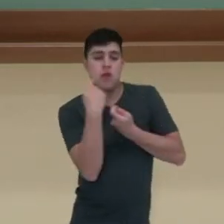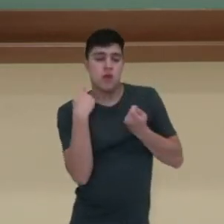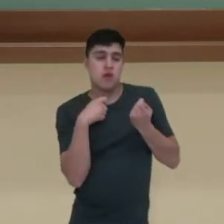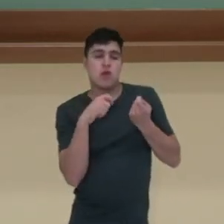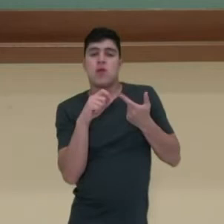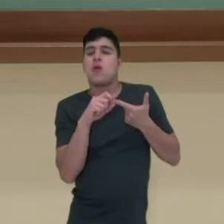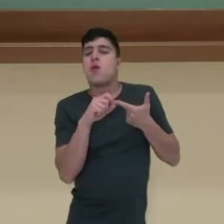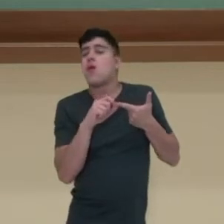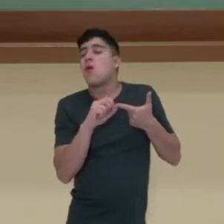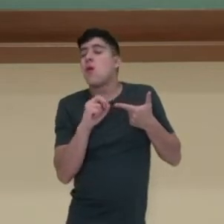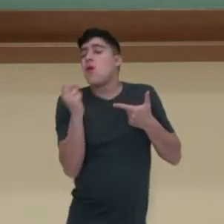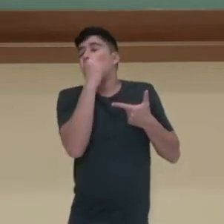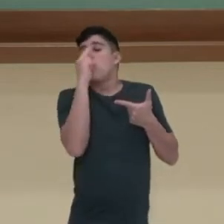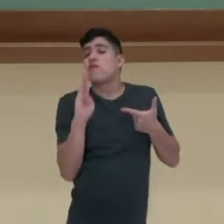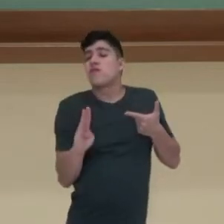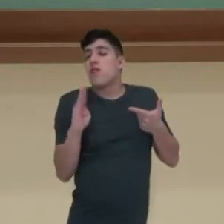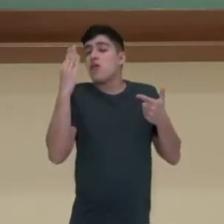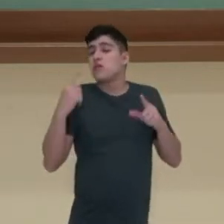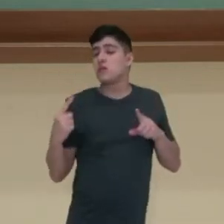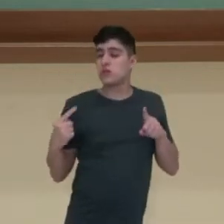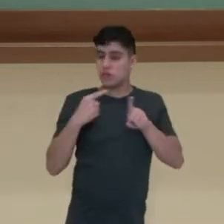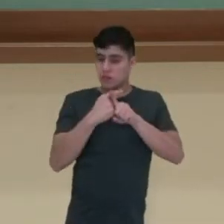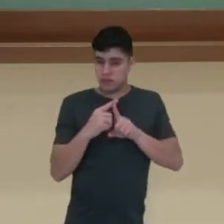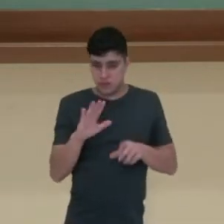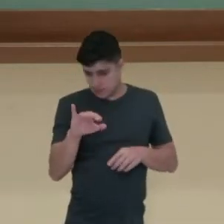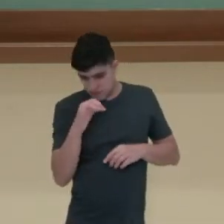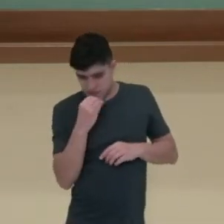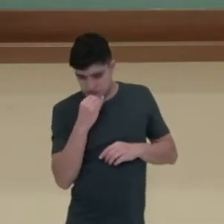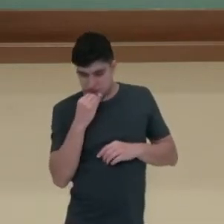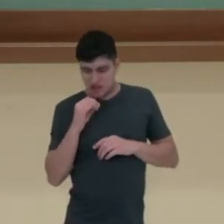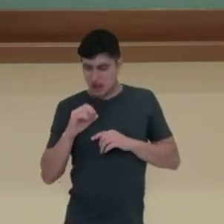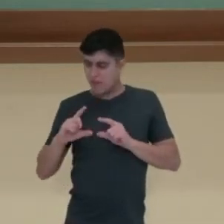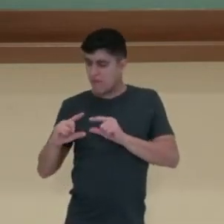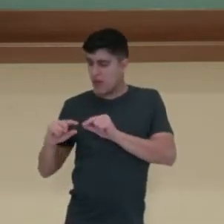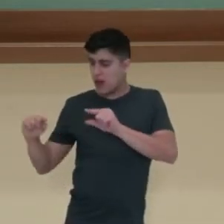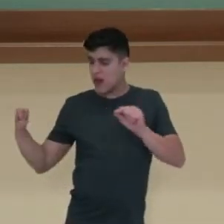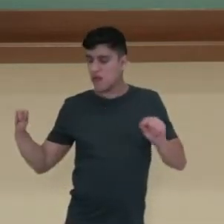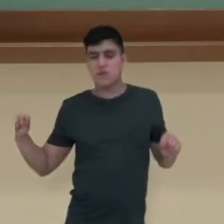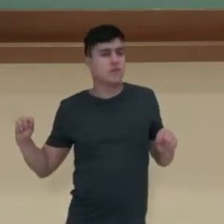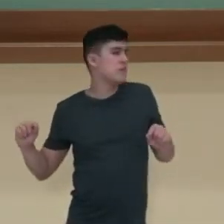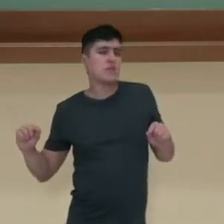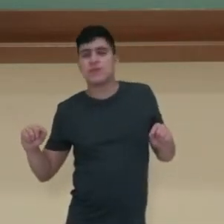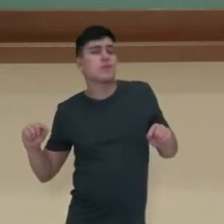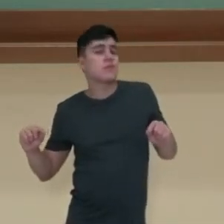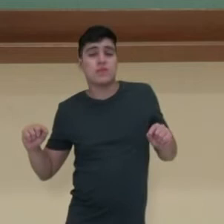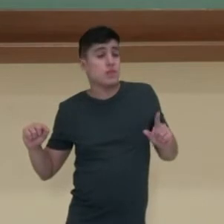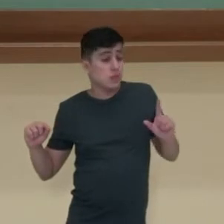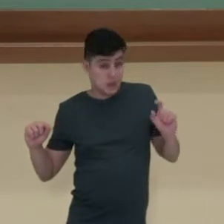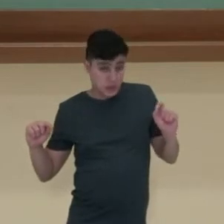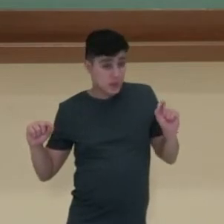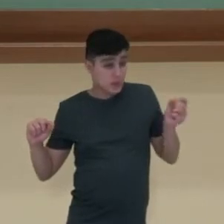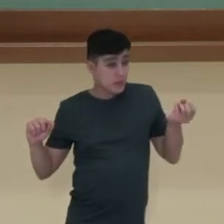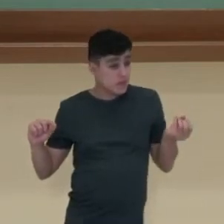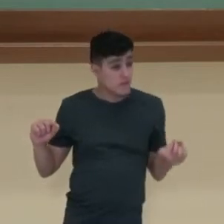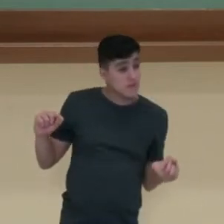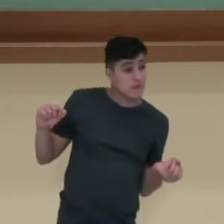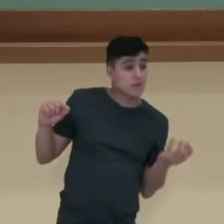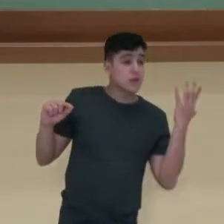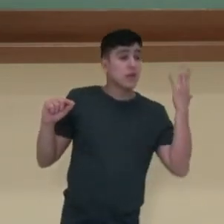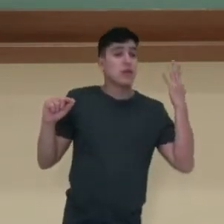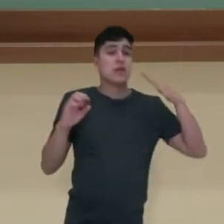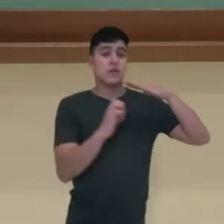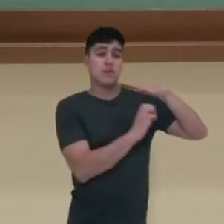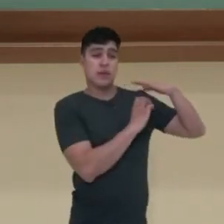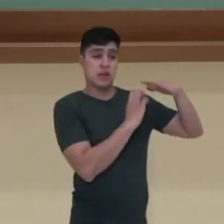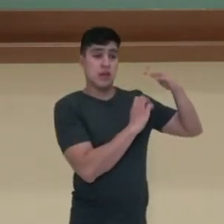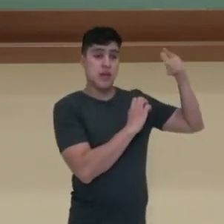falsa concorrência, né? Ao invés de nivelarem o preço de seus produtos por baixo, elas vão nivelando pela